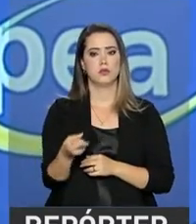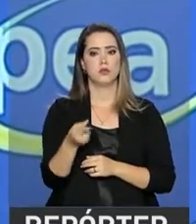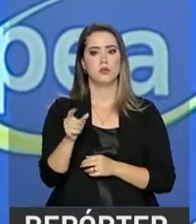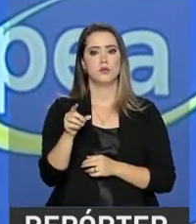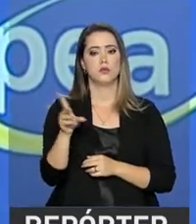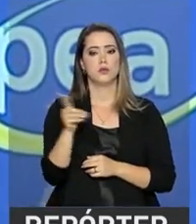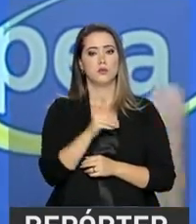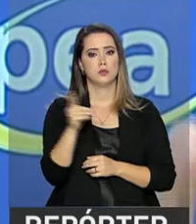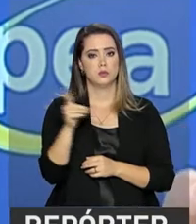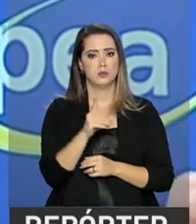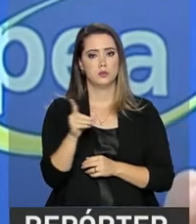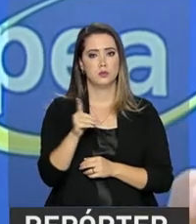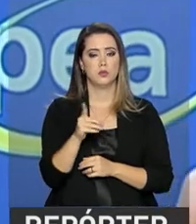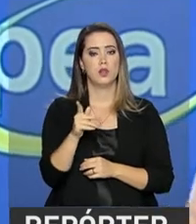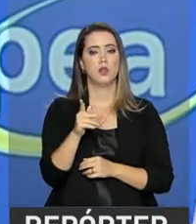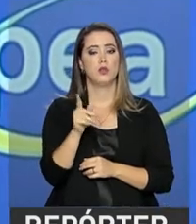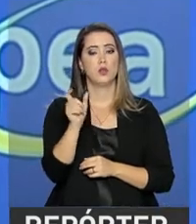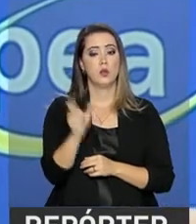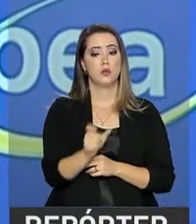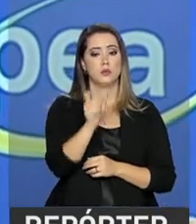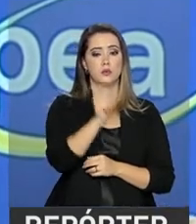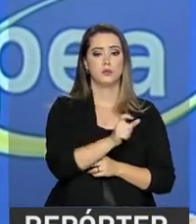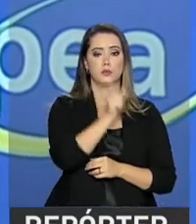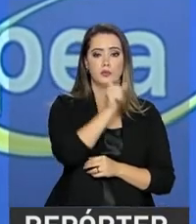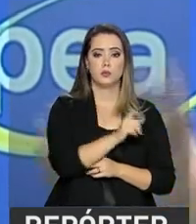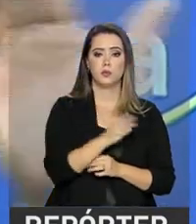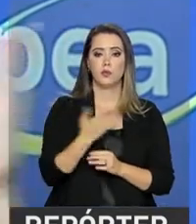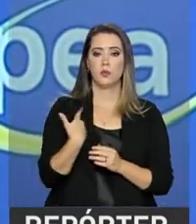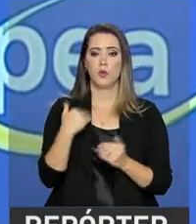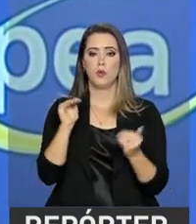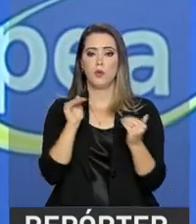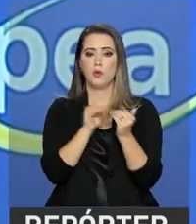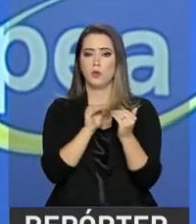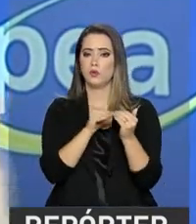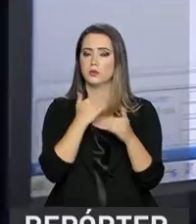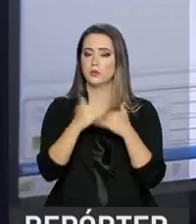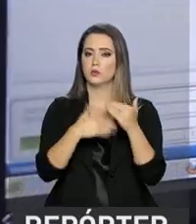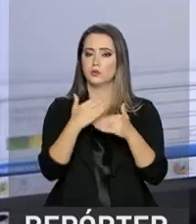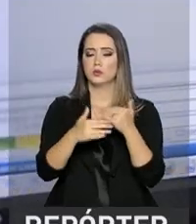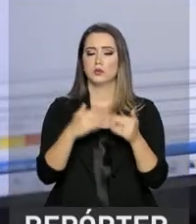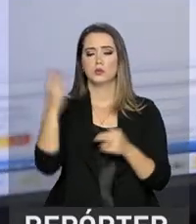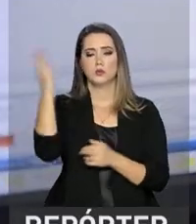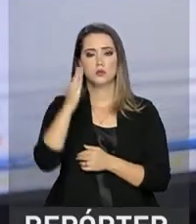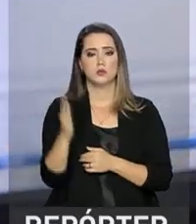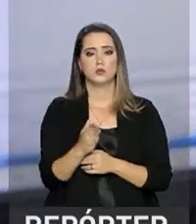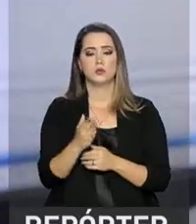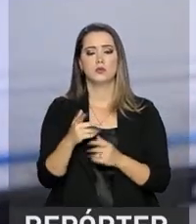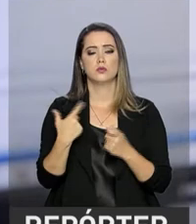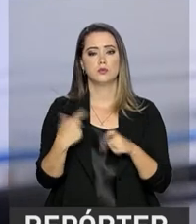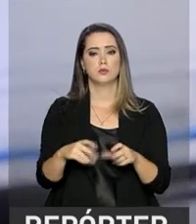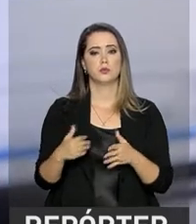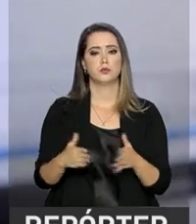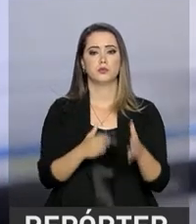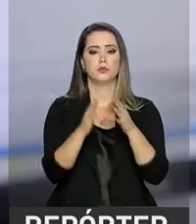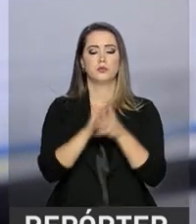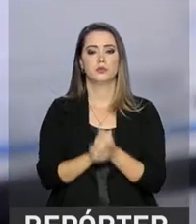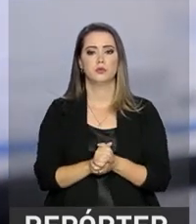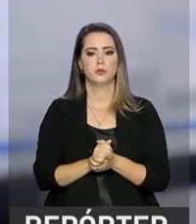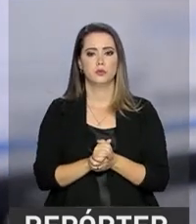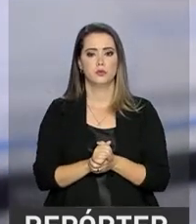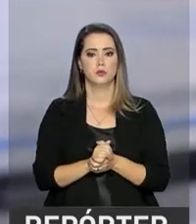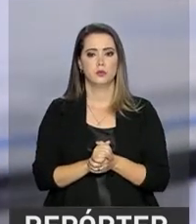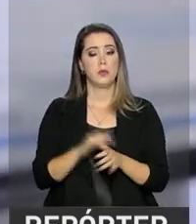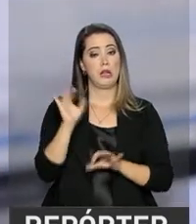capta esse nosso projeto coloca o brasil no rumo no país desenvolvido o projeto que vai servir de base para elaboração